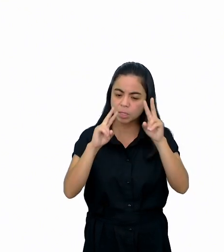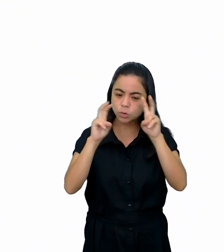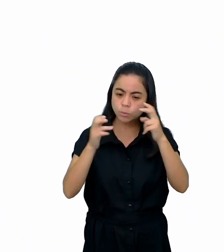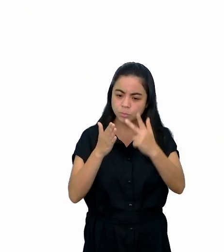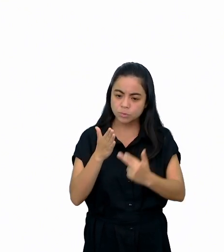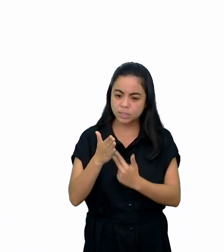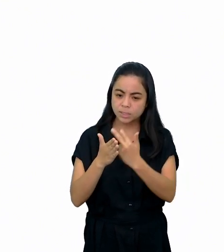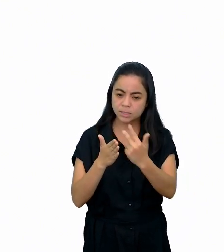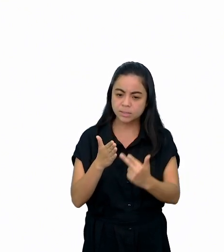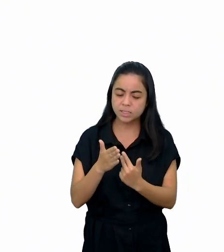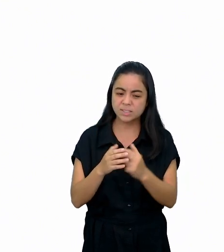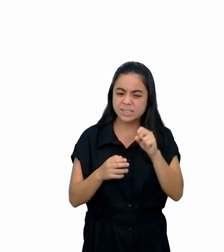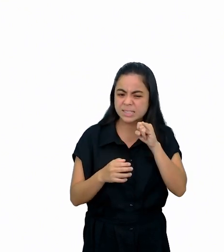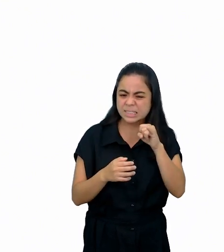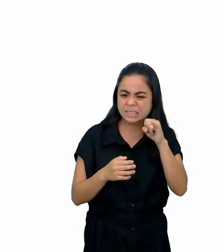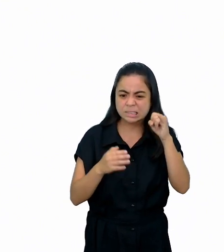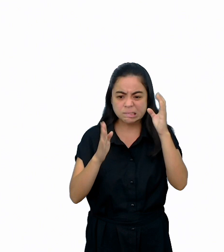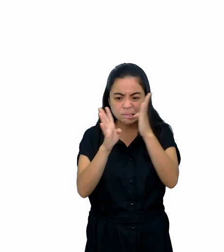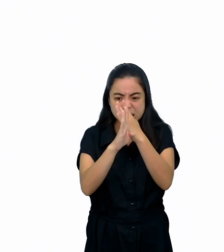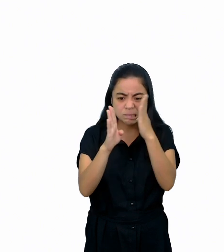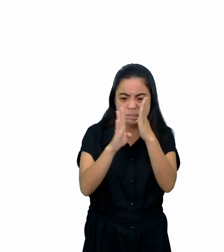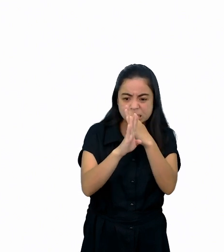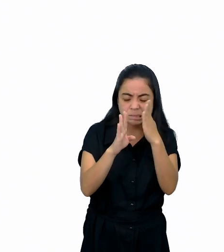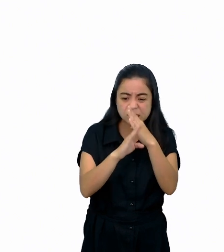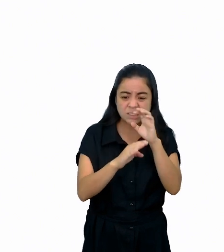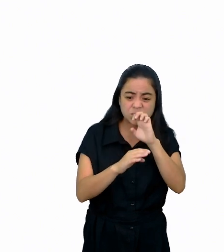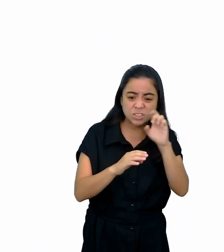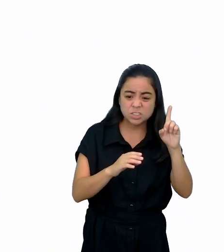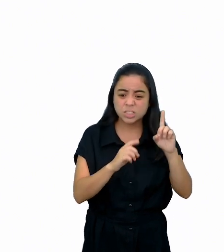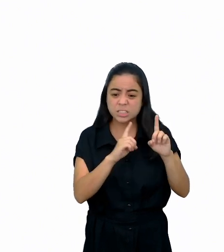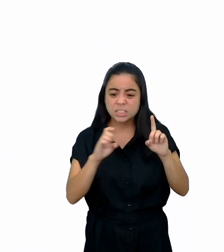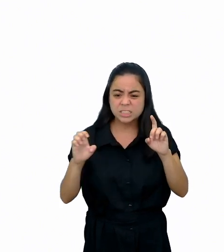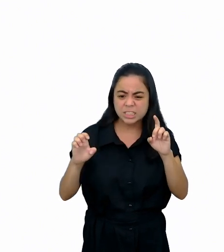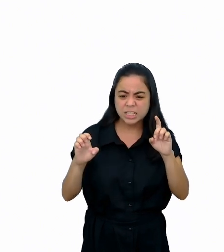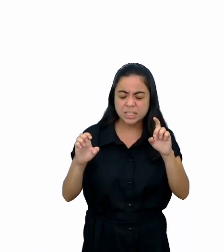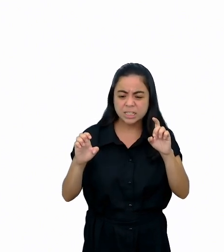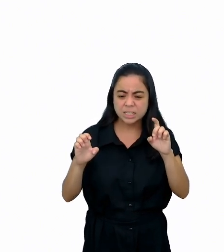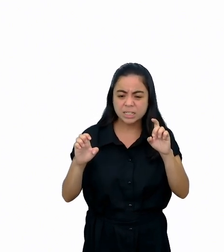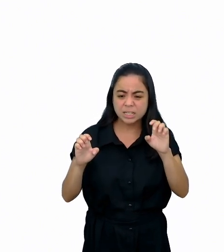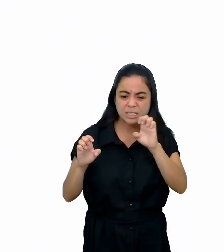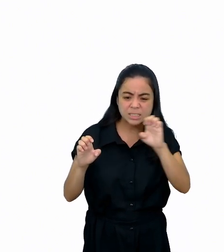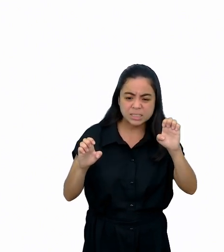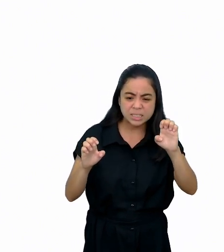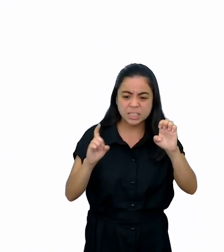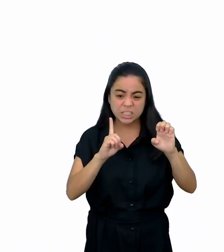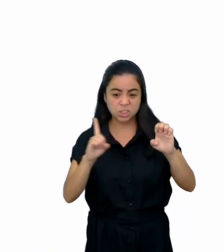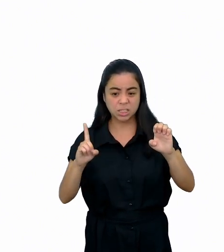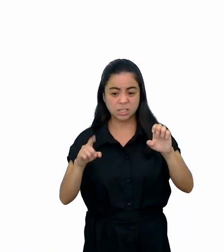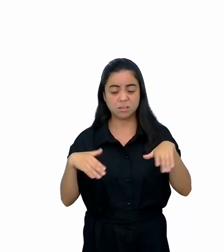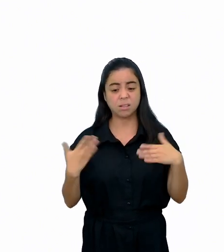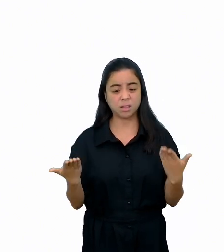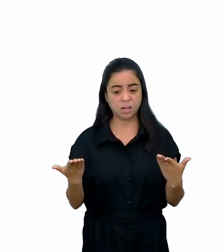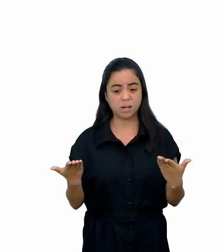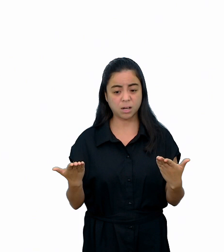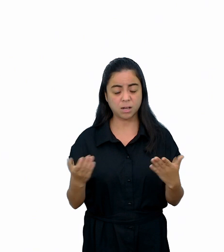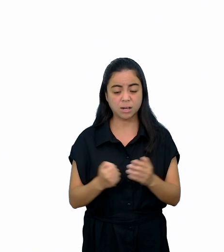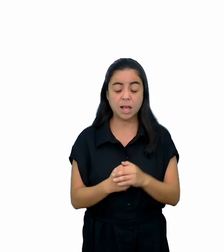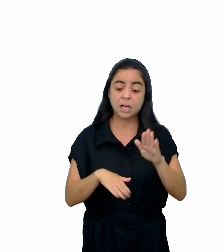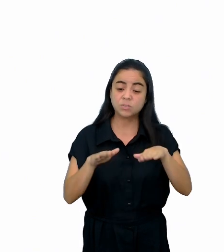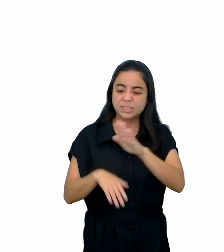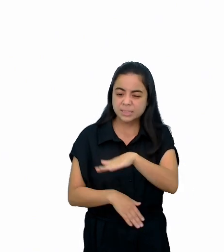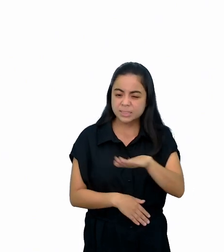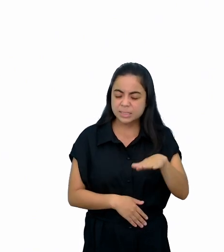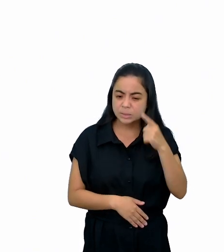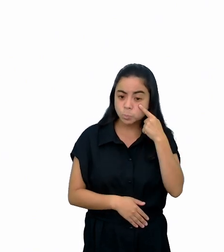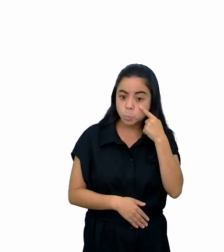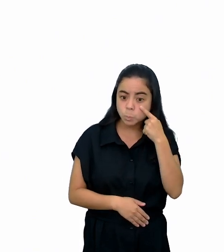se elas não confundem sobre a direção, né? Direita de quem? Esquerda de quem? Né? Se as crianças observam